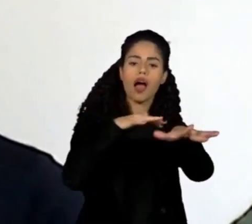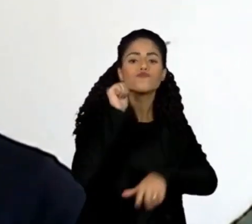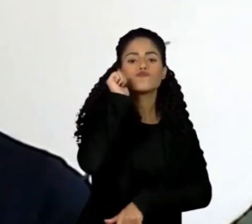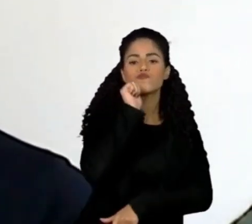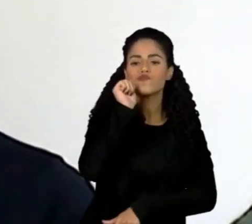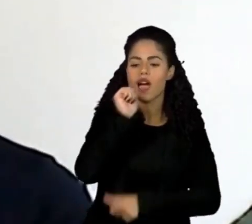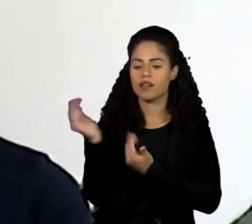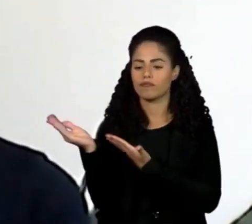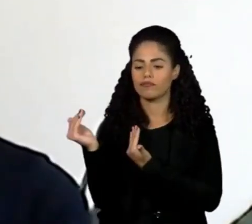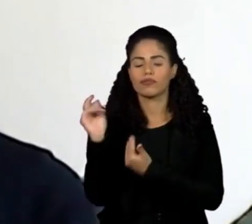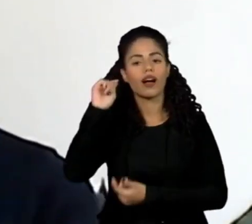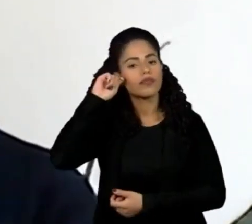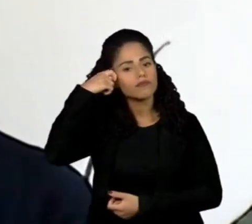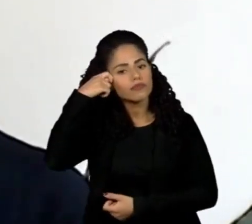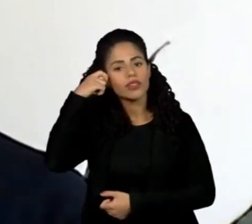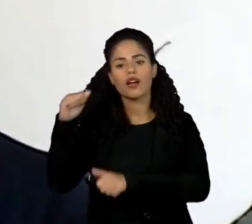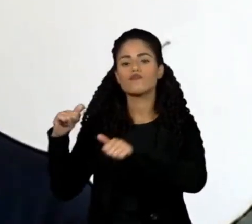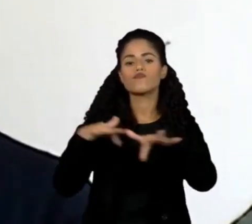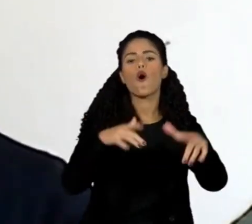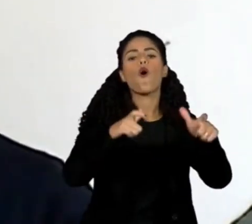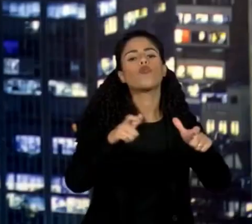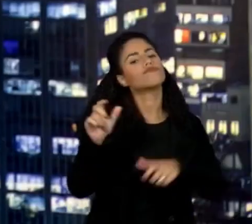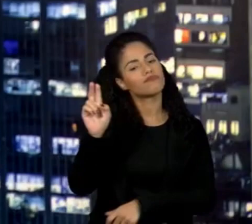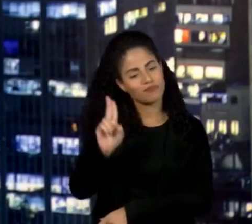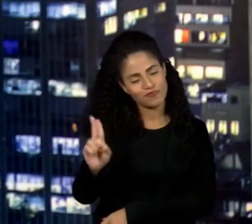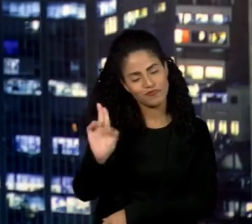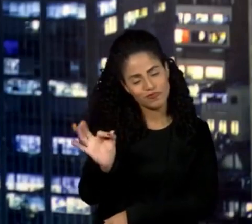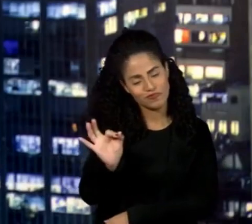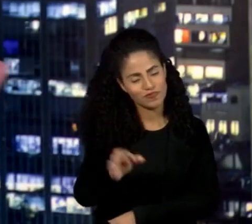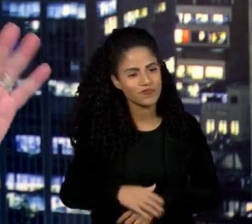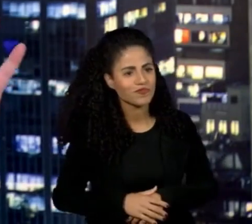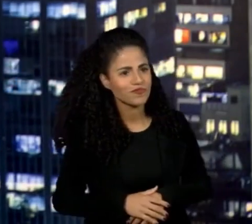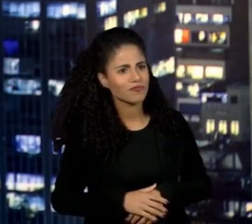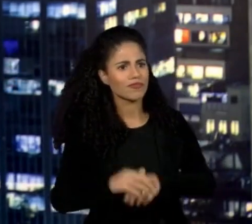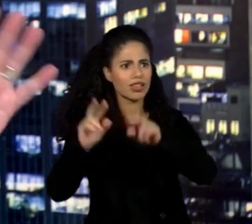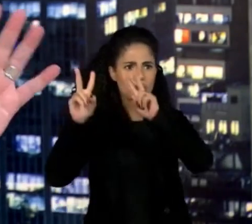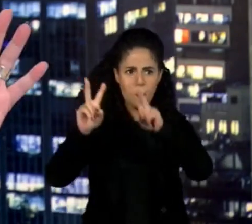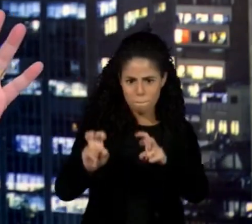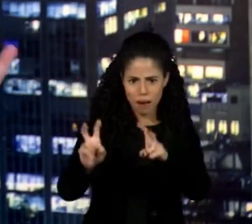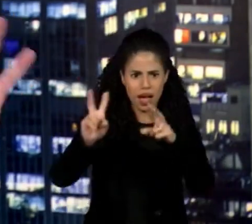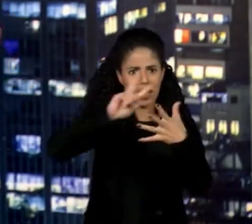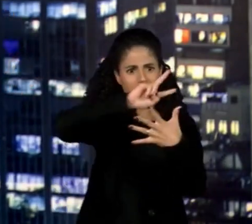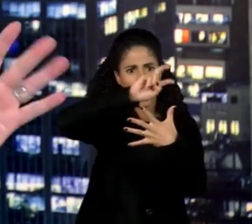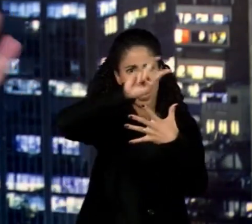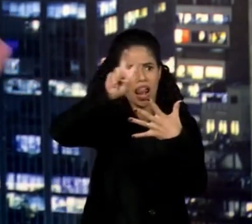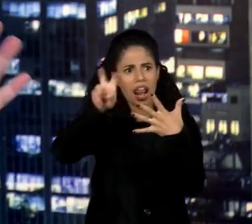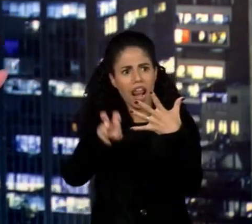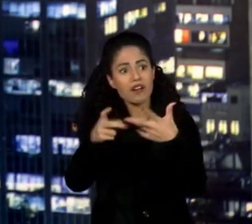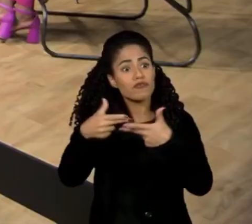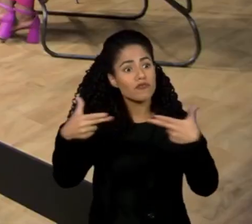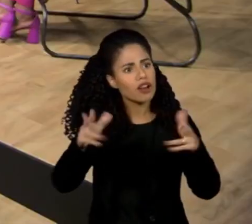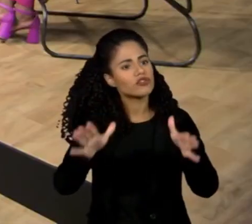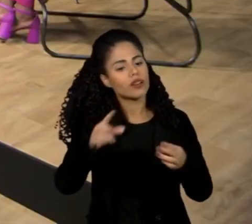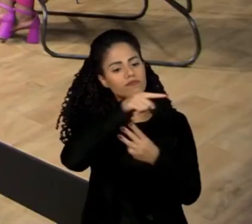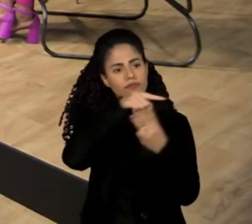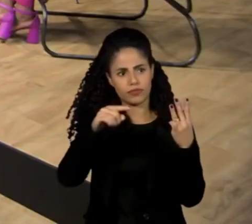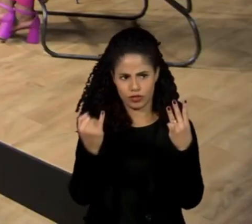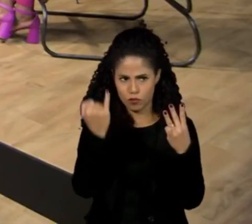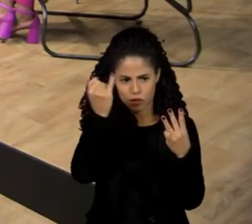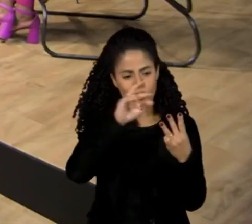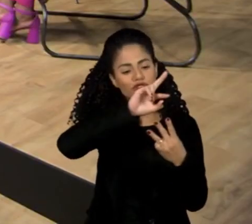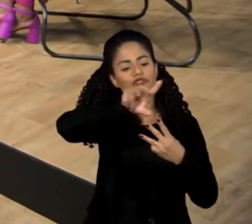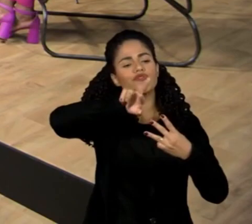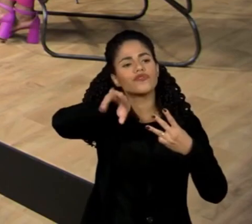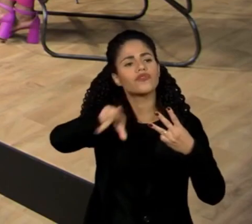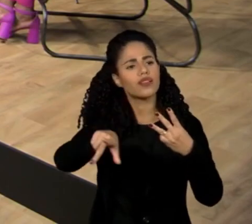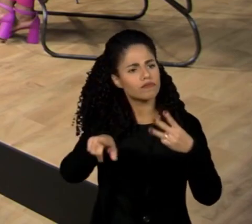negros de mulheres negras na universidade São muitos os temas sem dúvidas aí você já citaram três diferentes